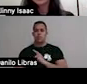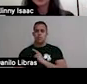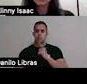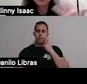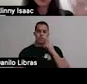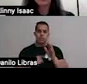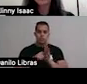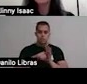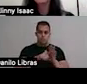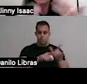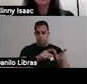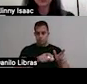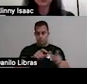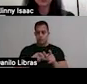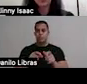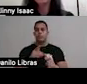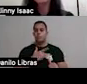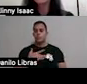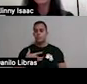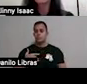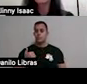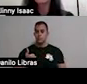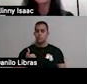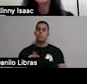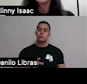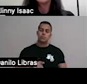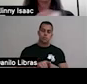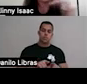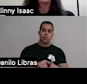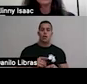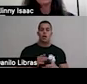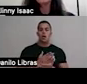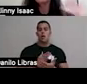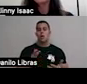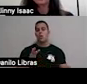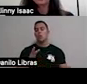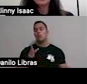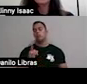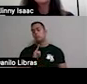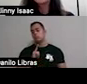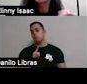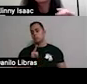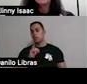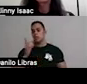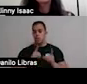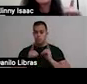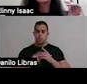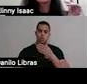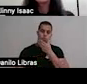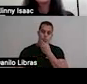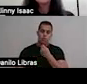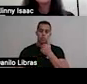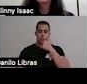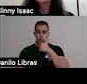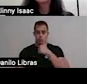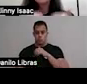saudáveis e indivíduos que eu vou chamar, né, que diagnosticados com depressão ou MDD, tanto de homens quanto de mulheres, mas a